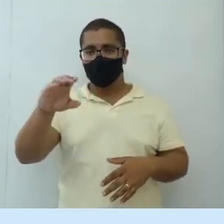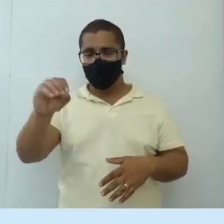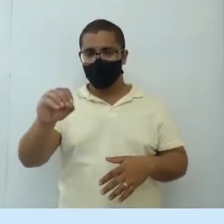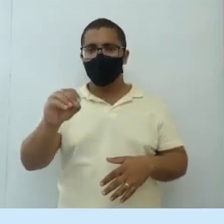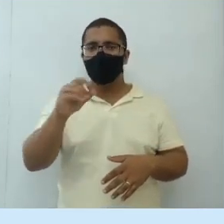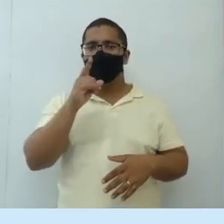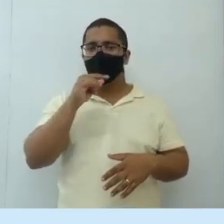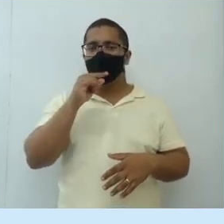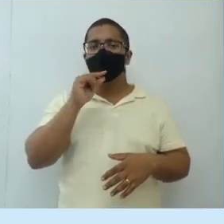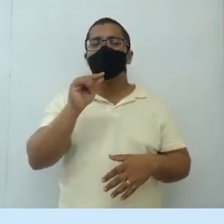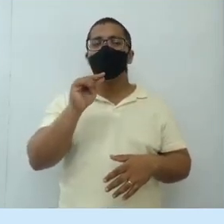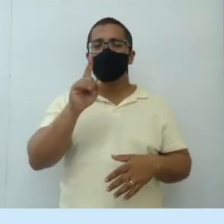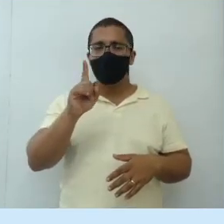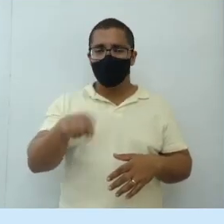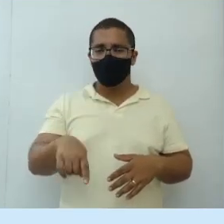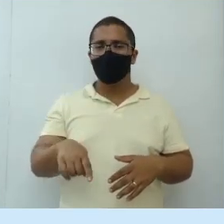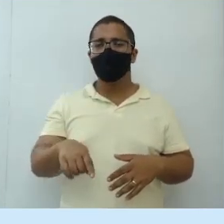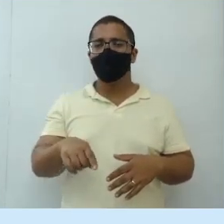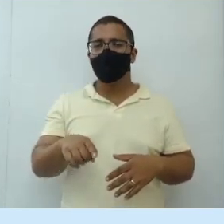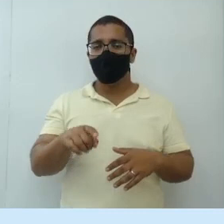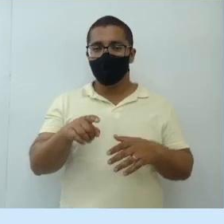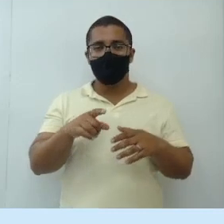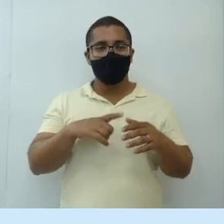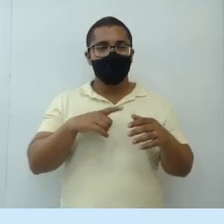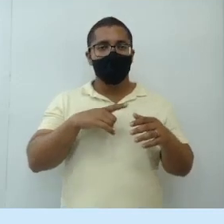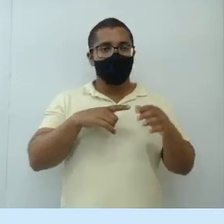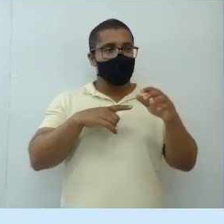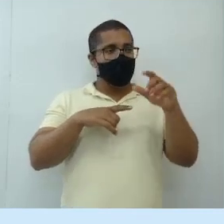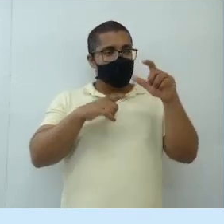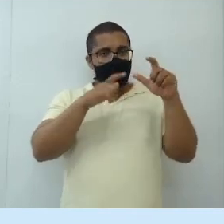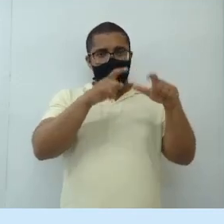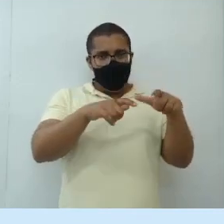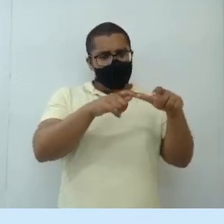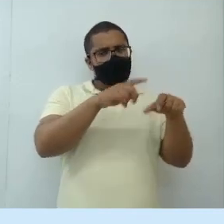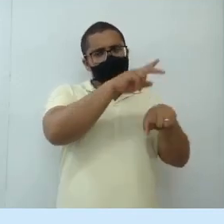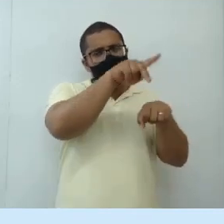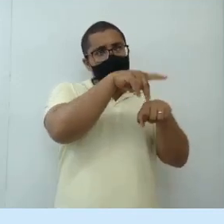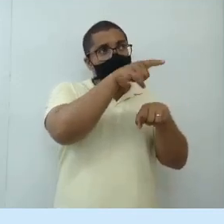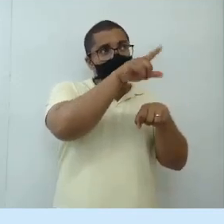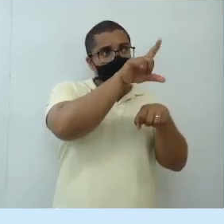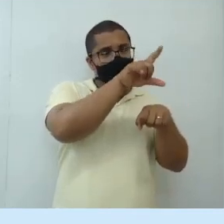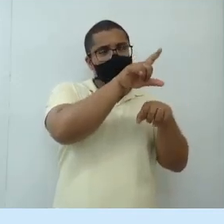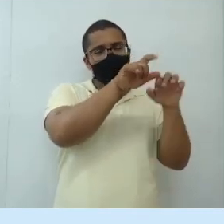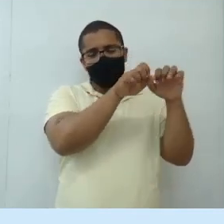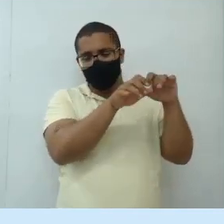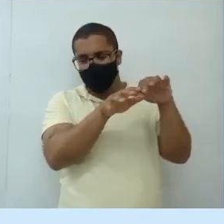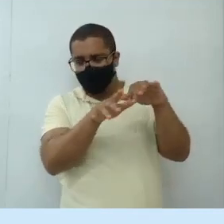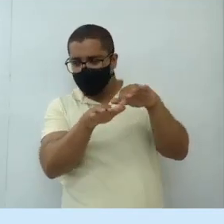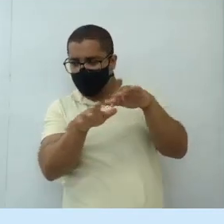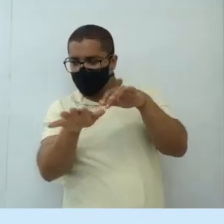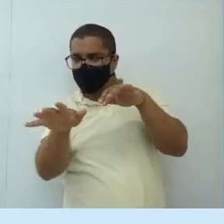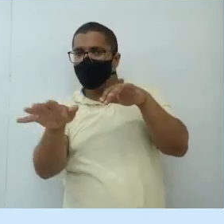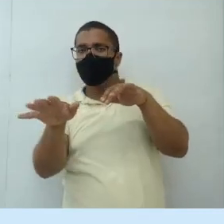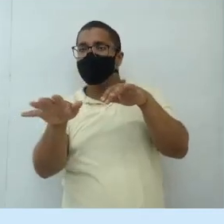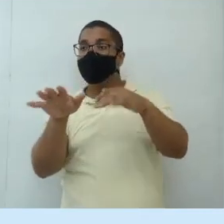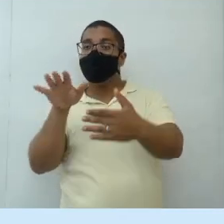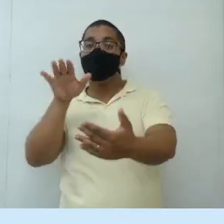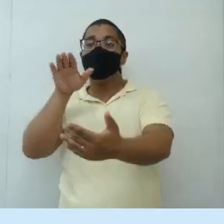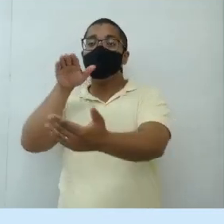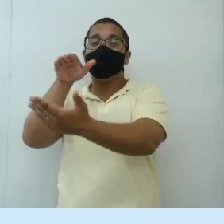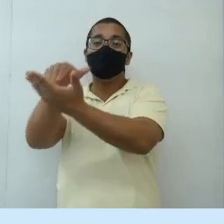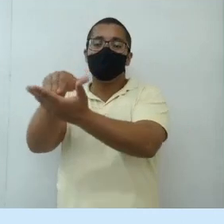oceano ó é que o rei que quer dizer o que que ele nasce no continente e vai fazer a sua Foz lá